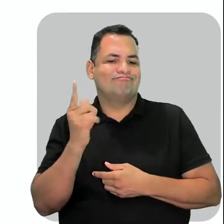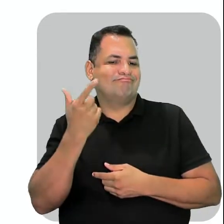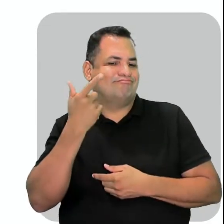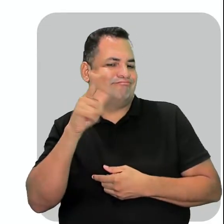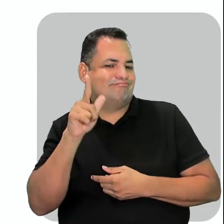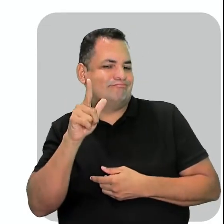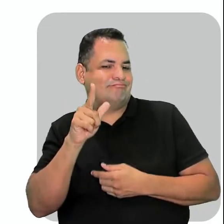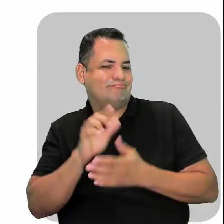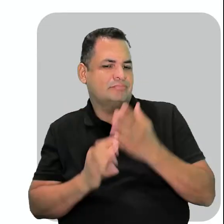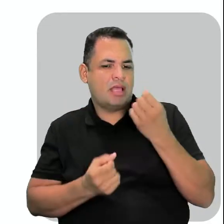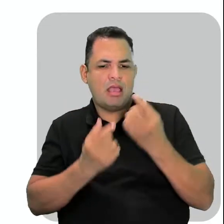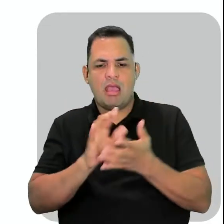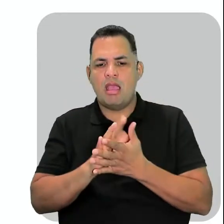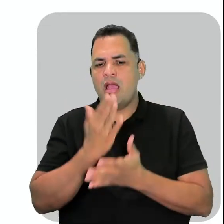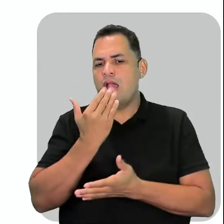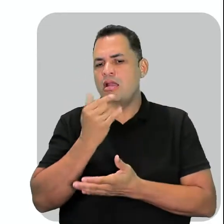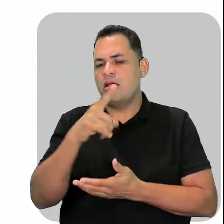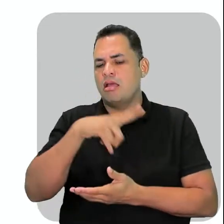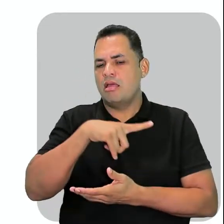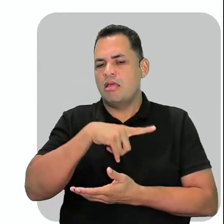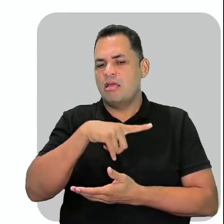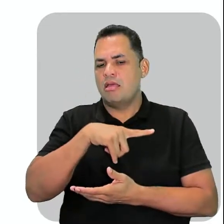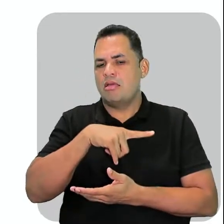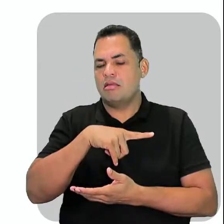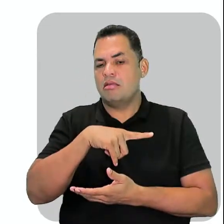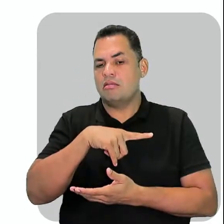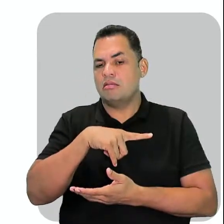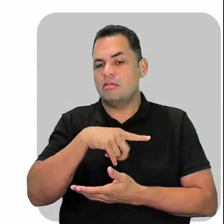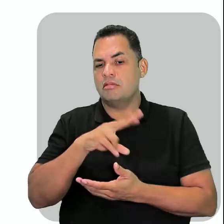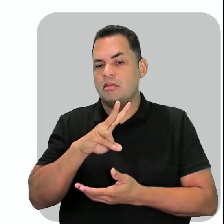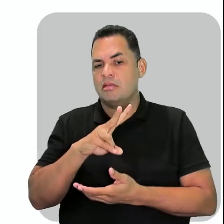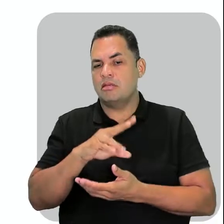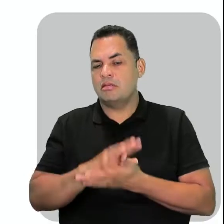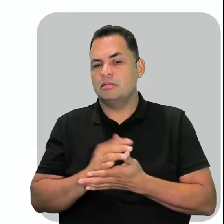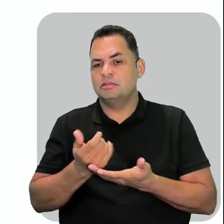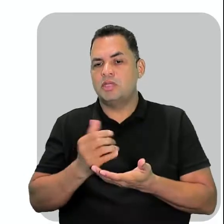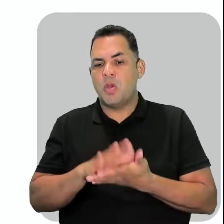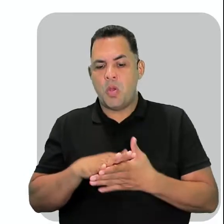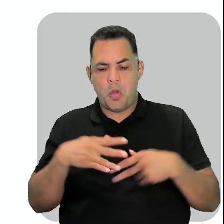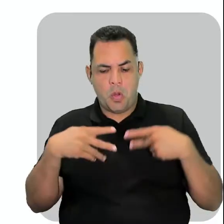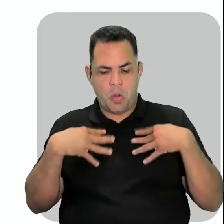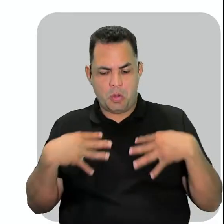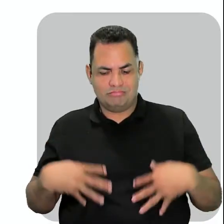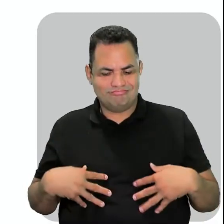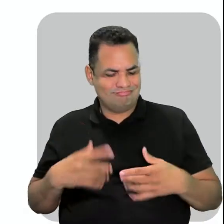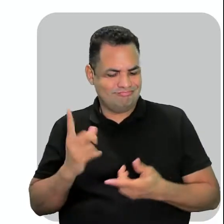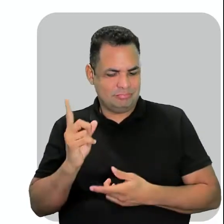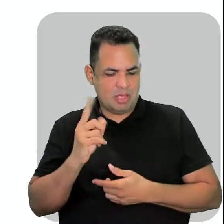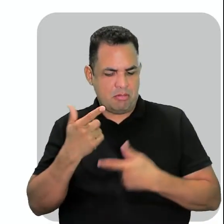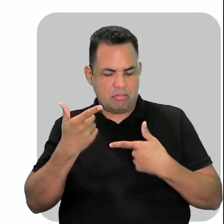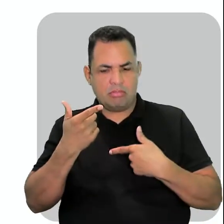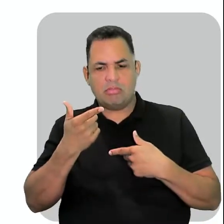algum alimento que tenha esse aminoácido, o meu organismo sozinho não vai conseguir produzi-lo e eu vou